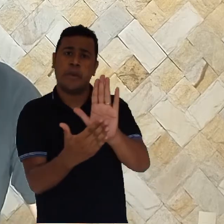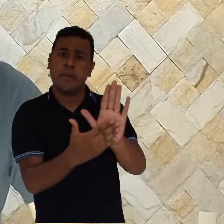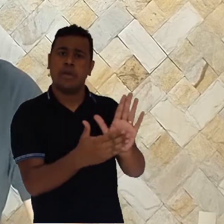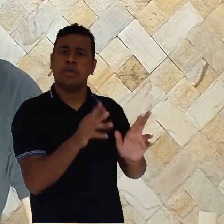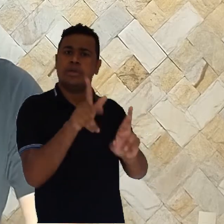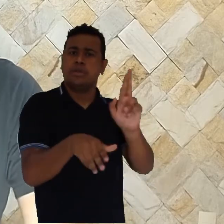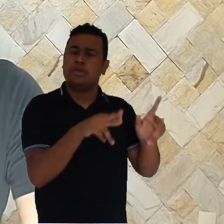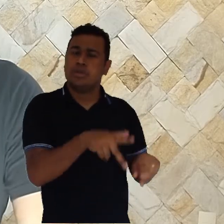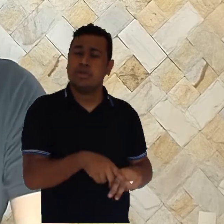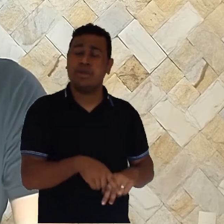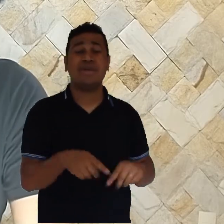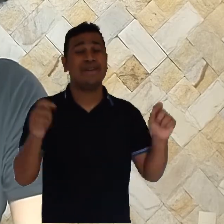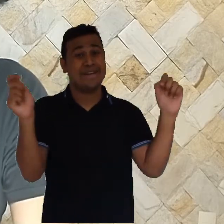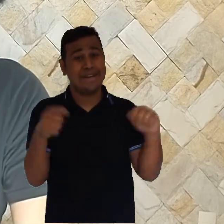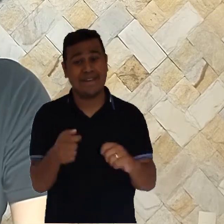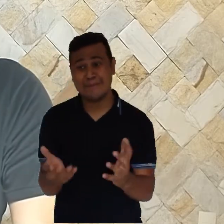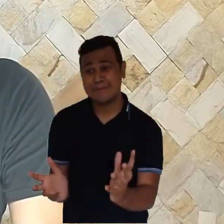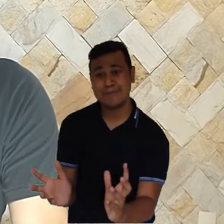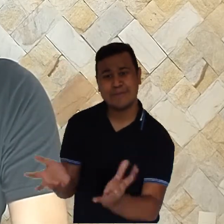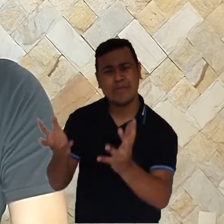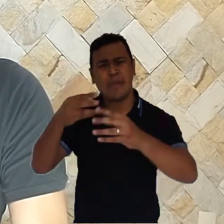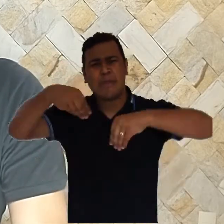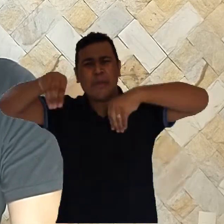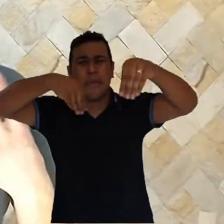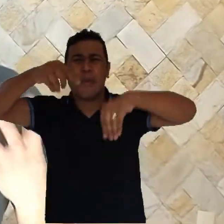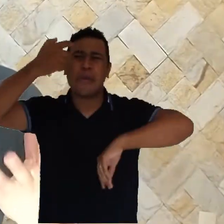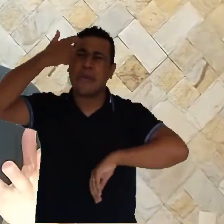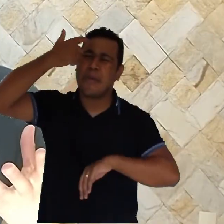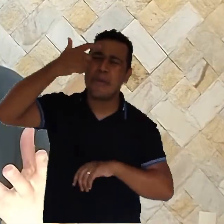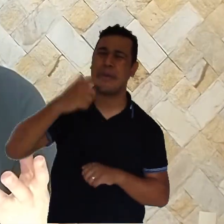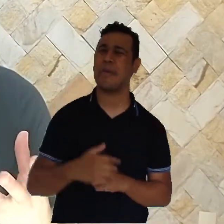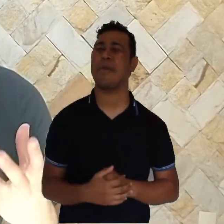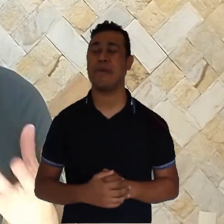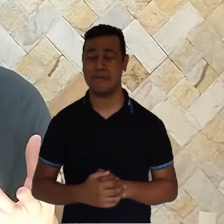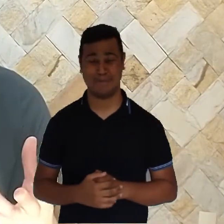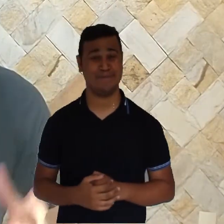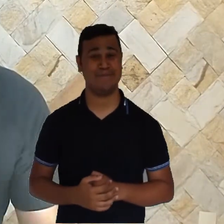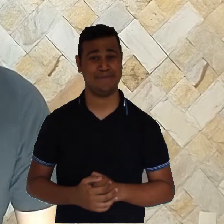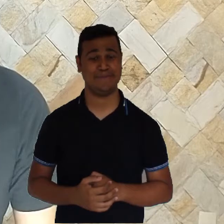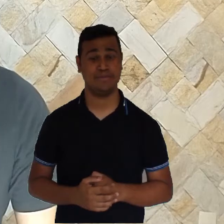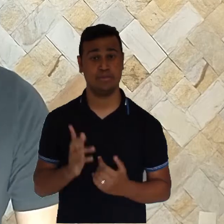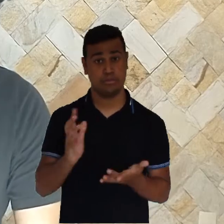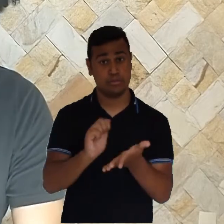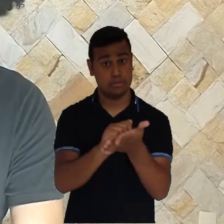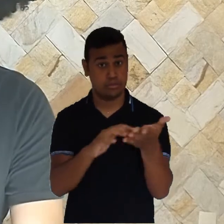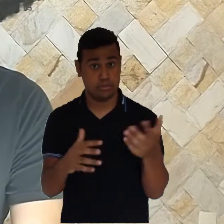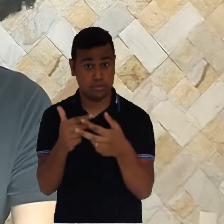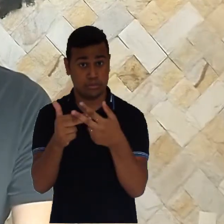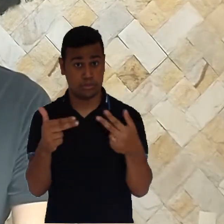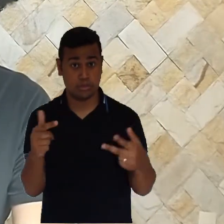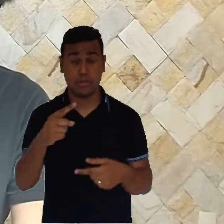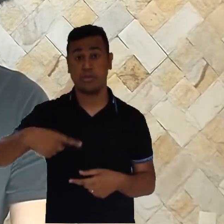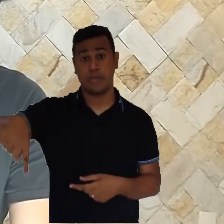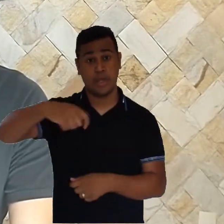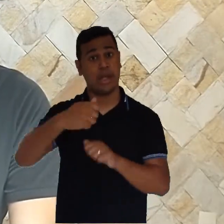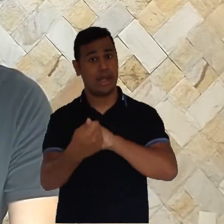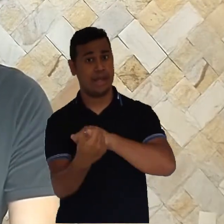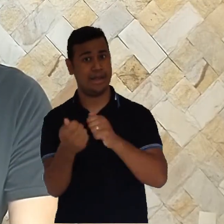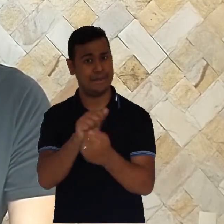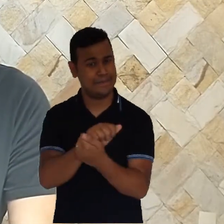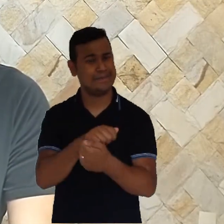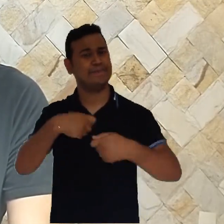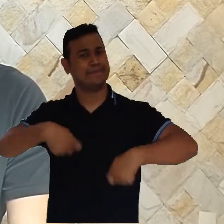propostas para estimular a flexibilidade cognitiva. Quando estiverem participando dessas atividades, os adolescentes precisarão se